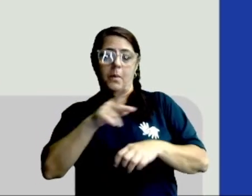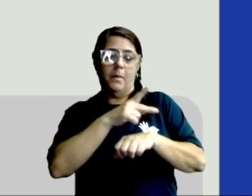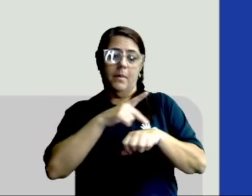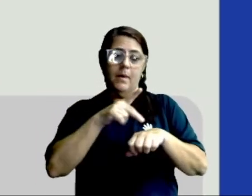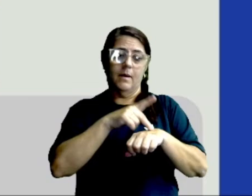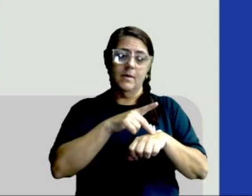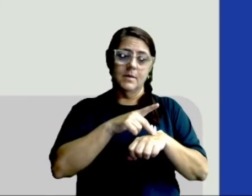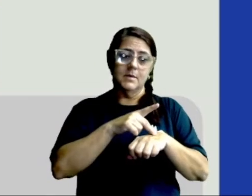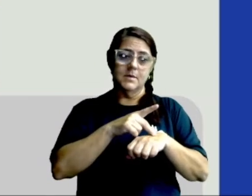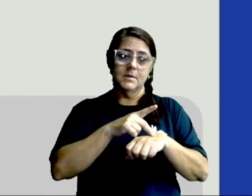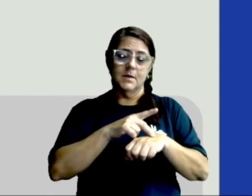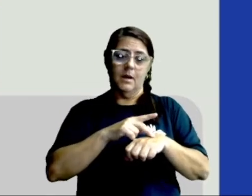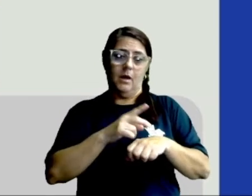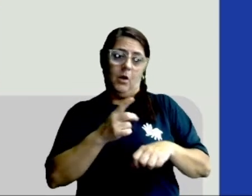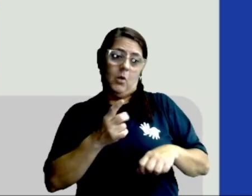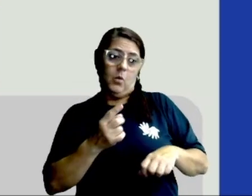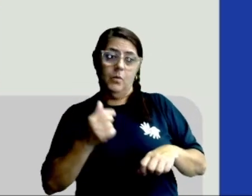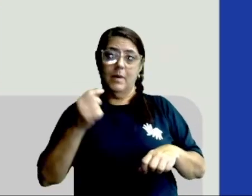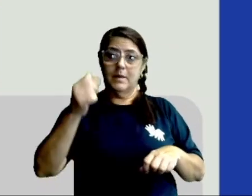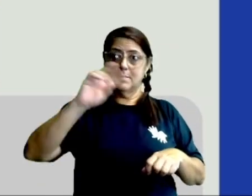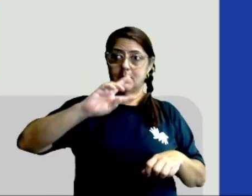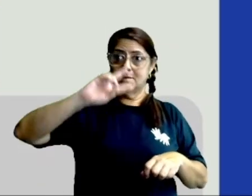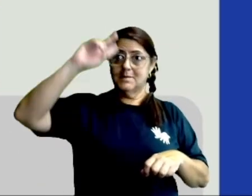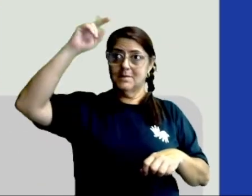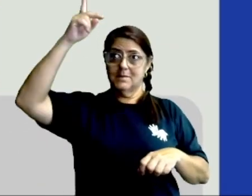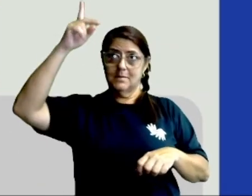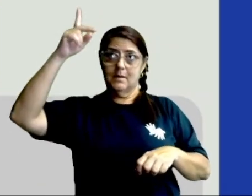com a renda per capita mais alta, né, com mais de